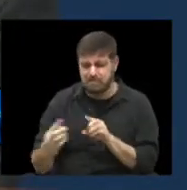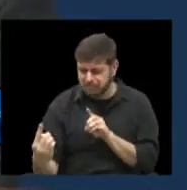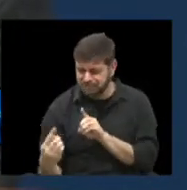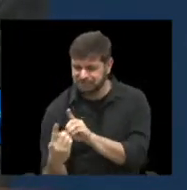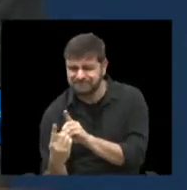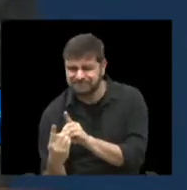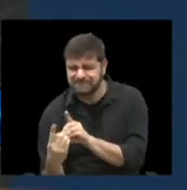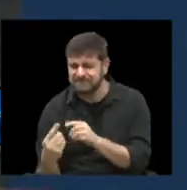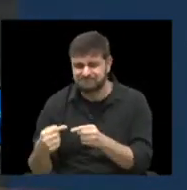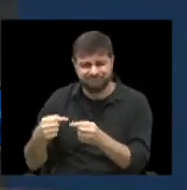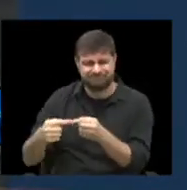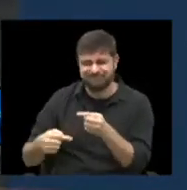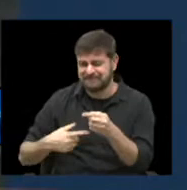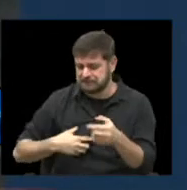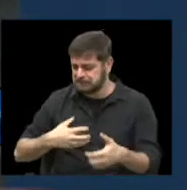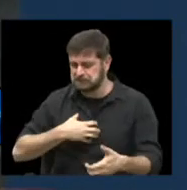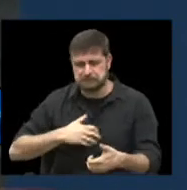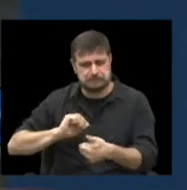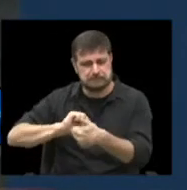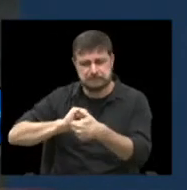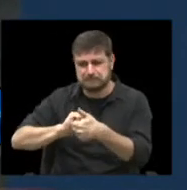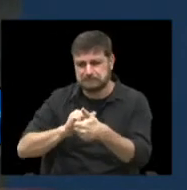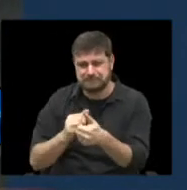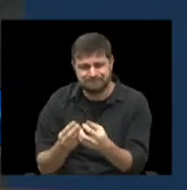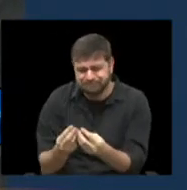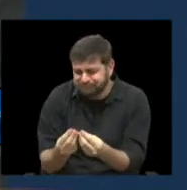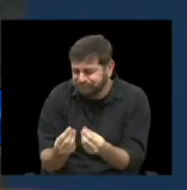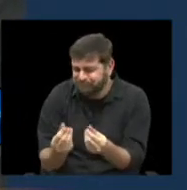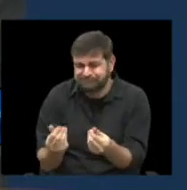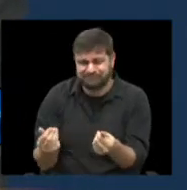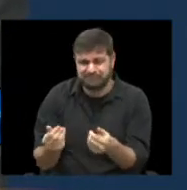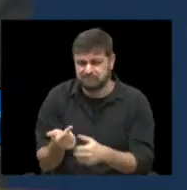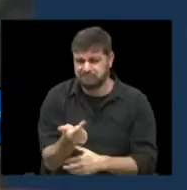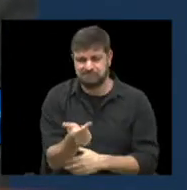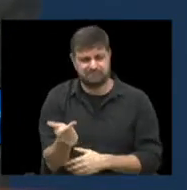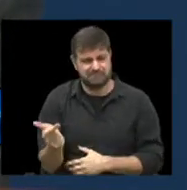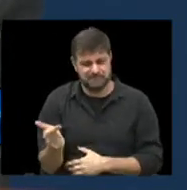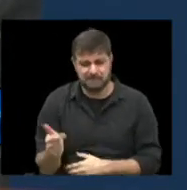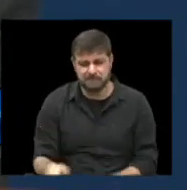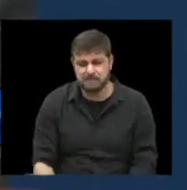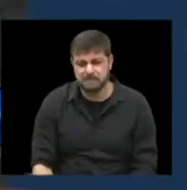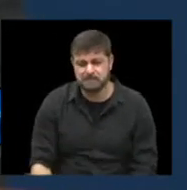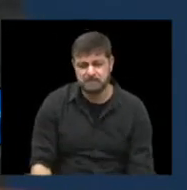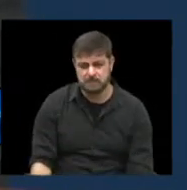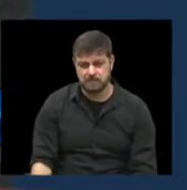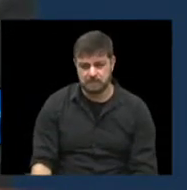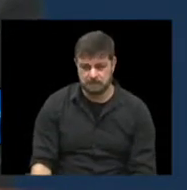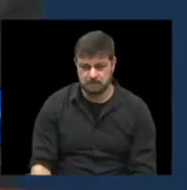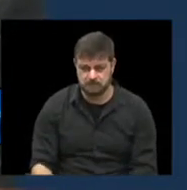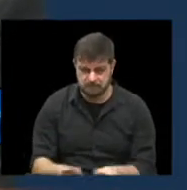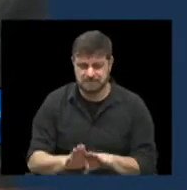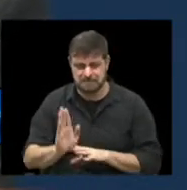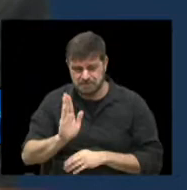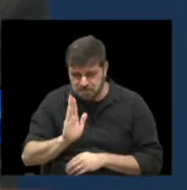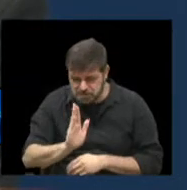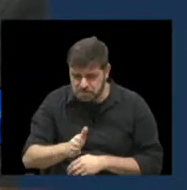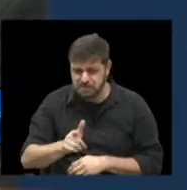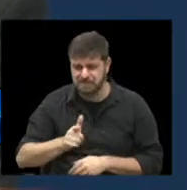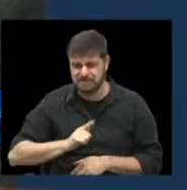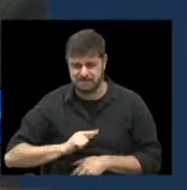é o mais adequado para o cumprimento desse direito. Nesse sentido, já há um